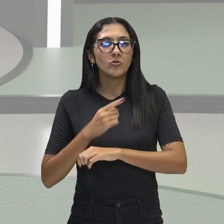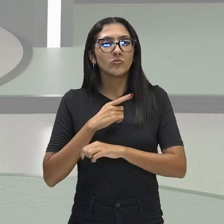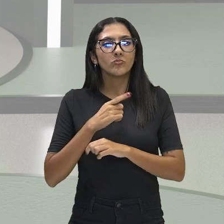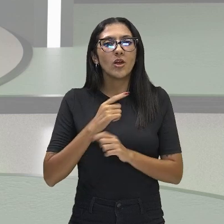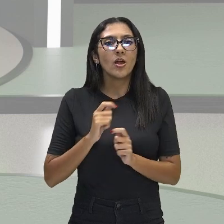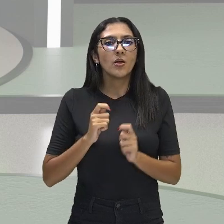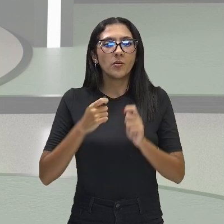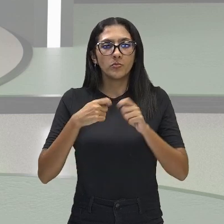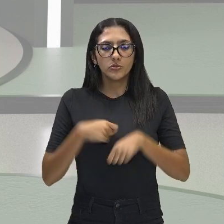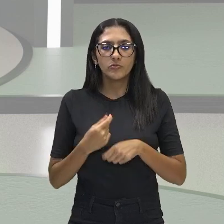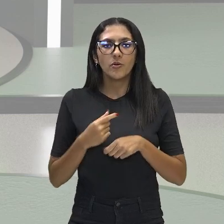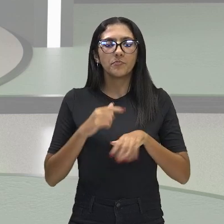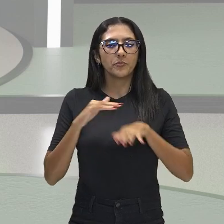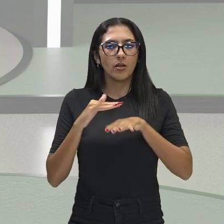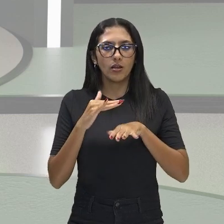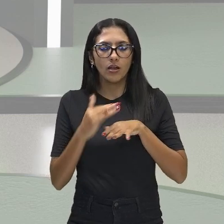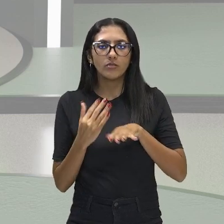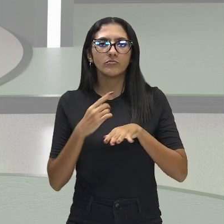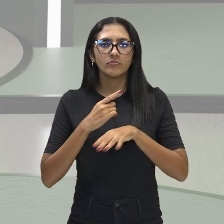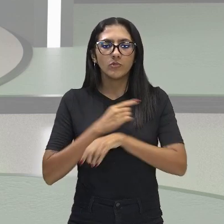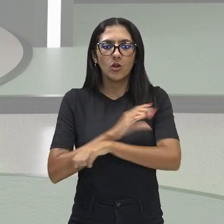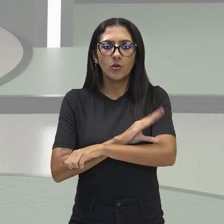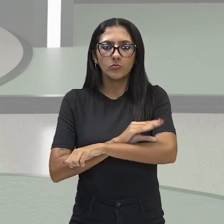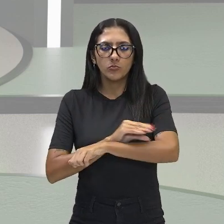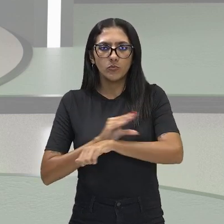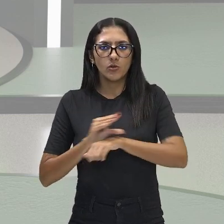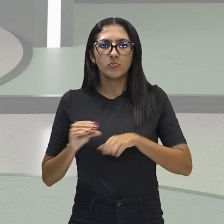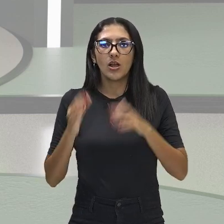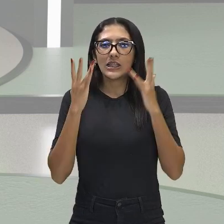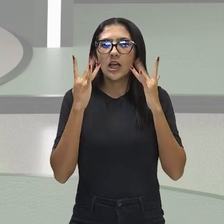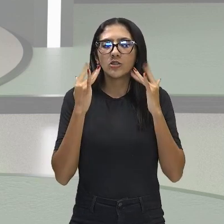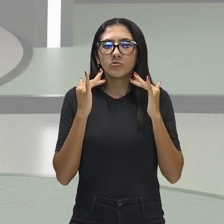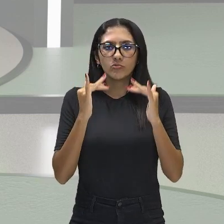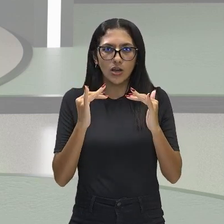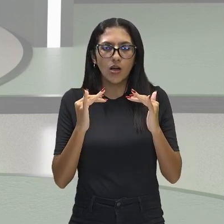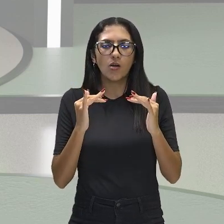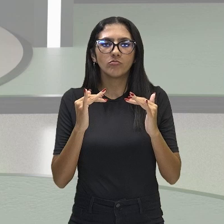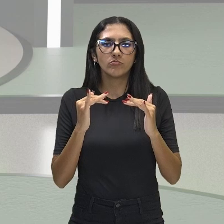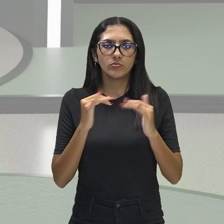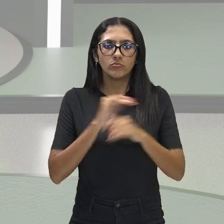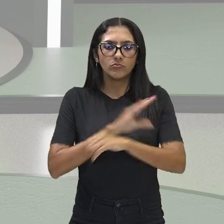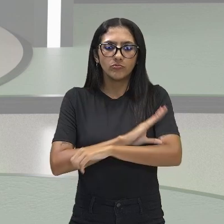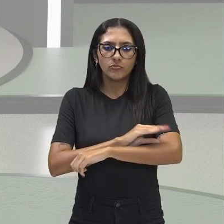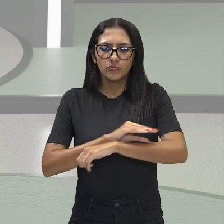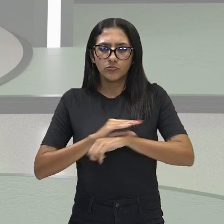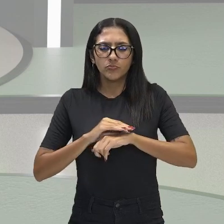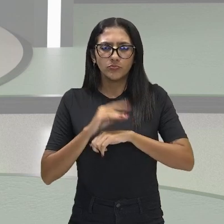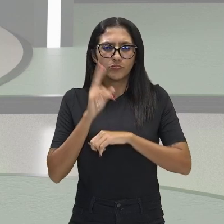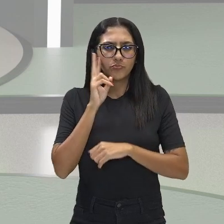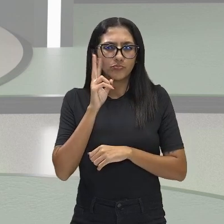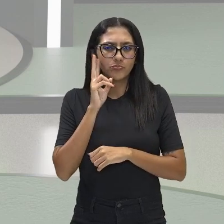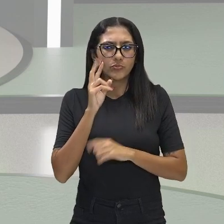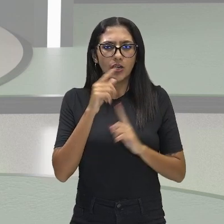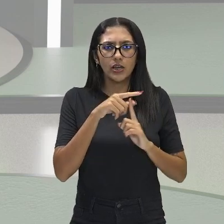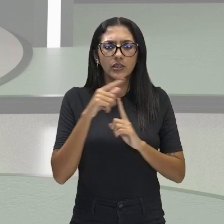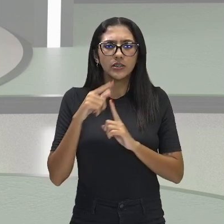ele realizar a nossa ação voluntária, ou seja, quando o músculo estriado, né, aquele que a gente